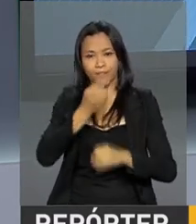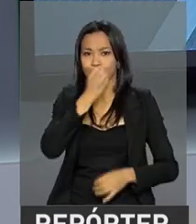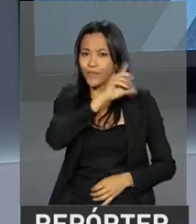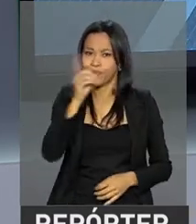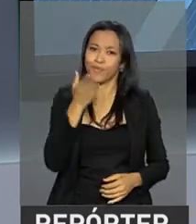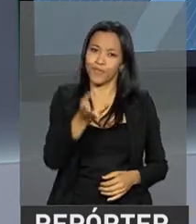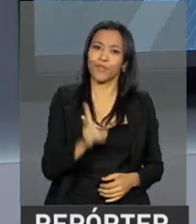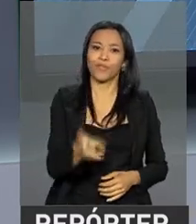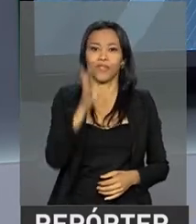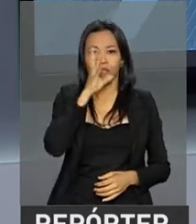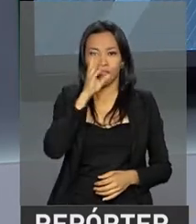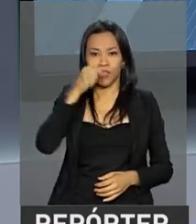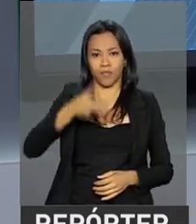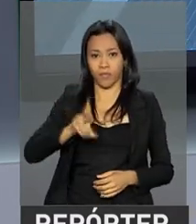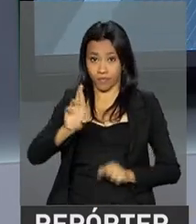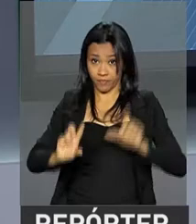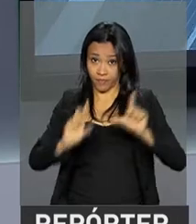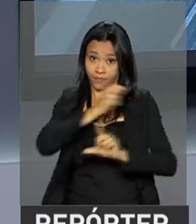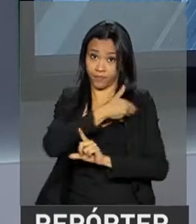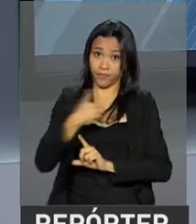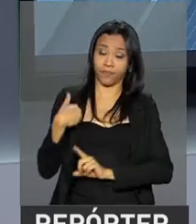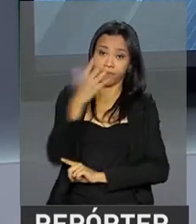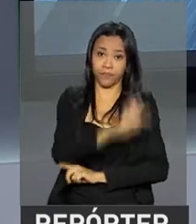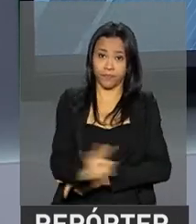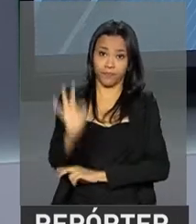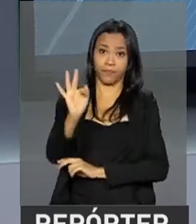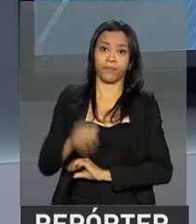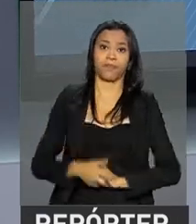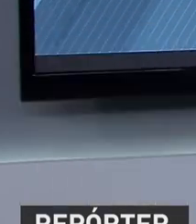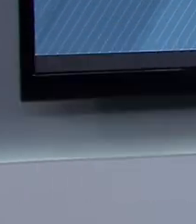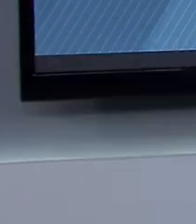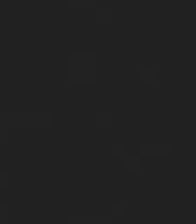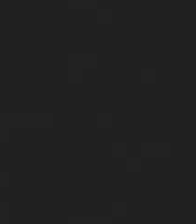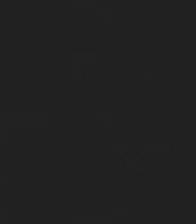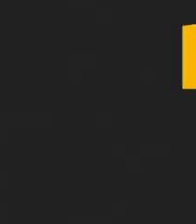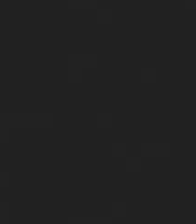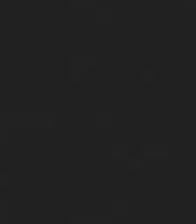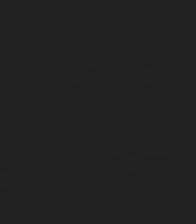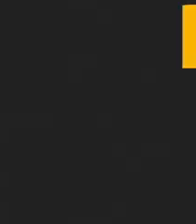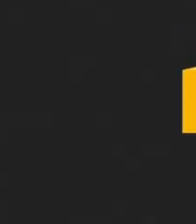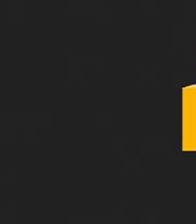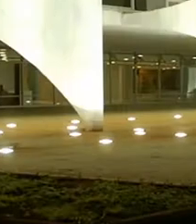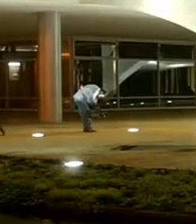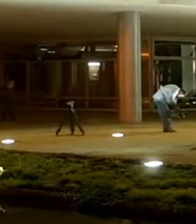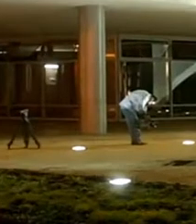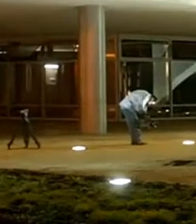bom dia para você e continue na NBR, a TV do Governo Federal. Música